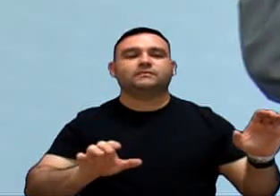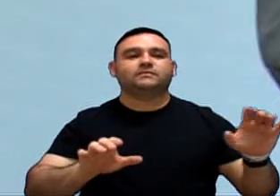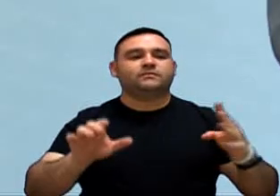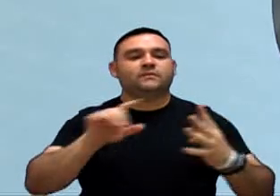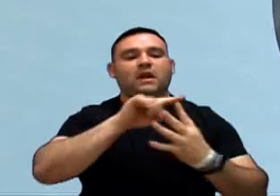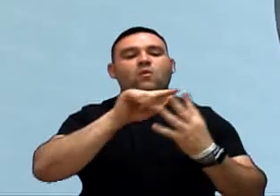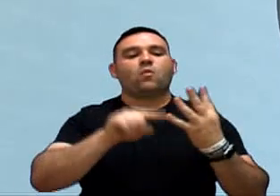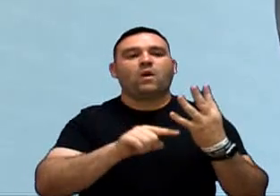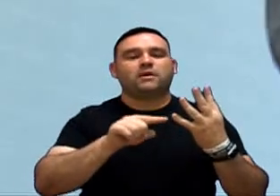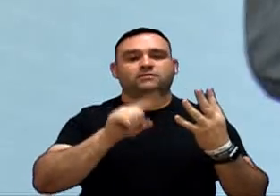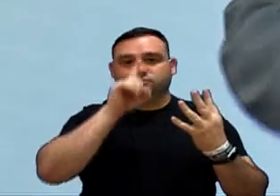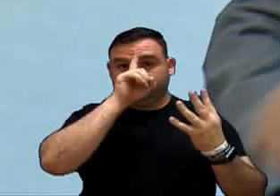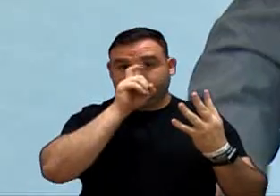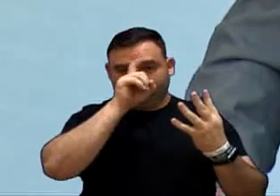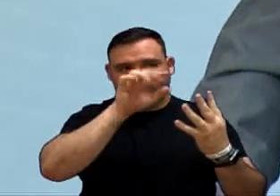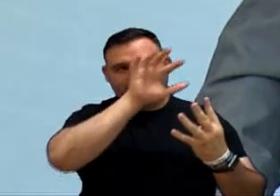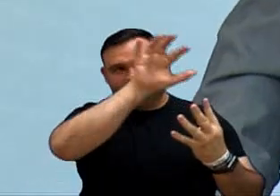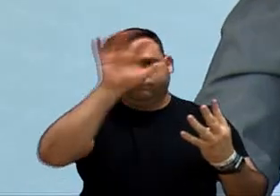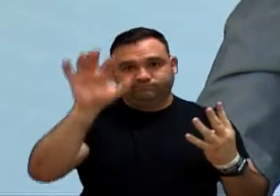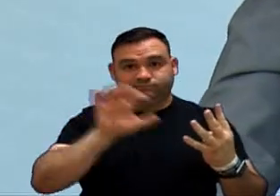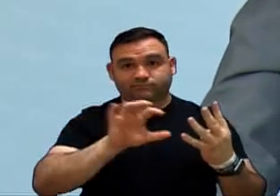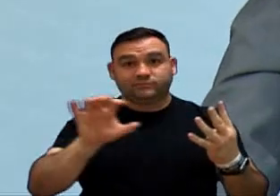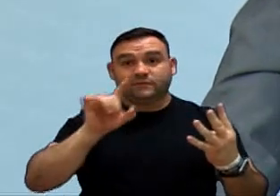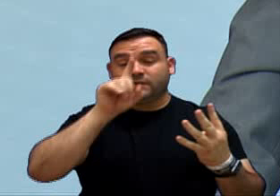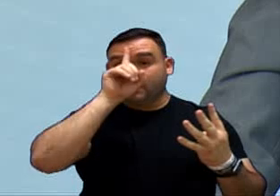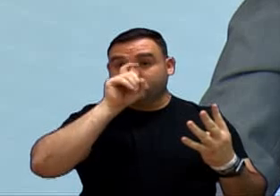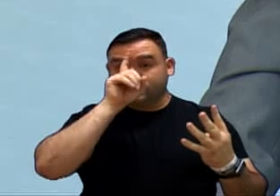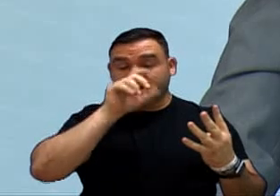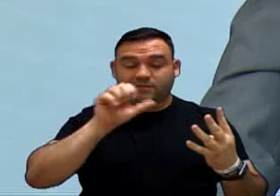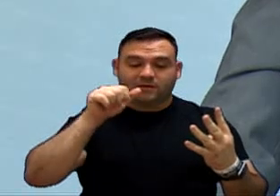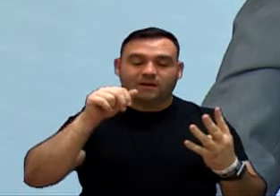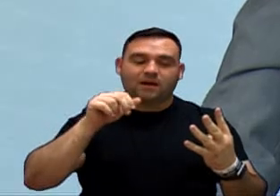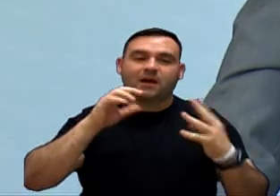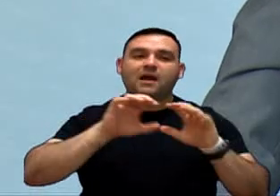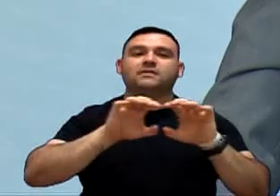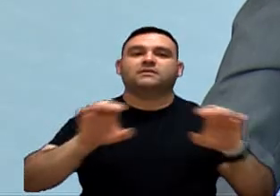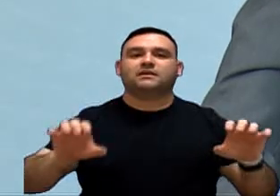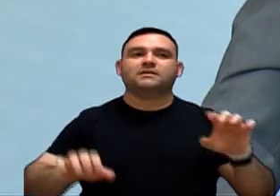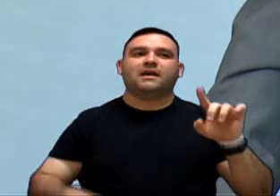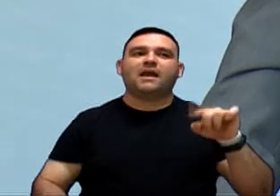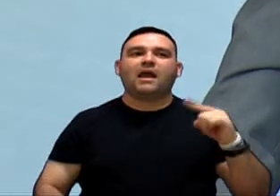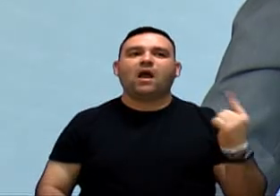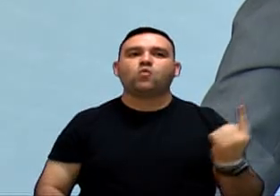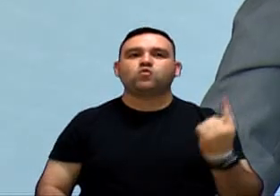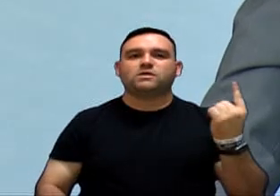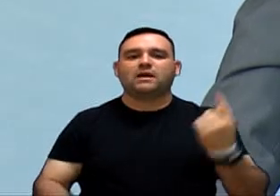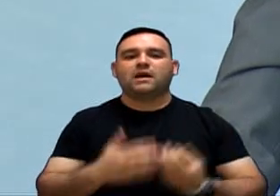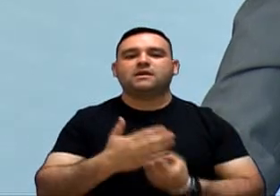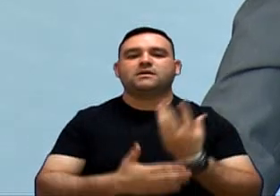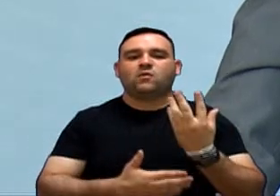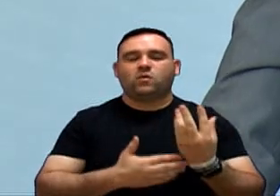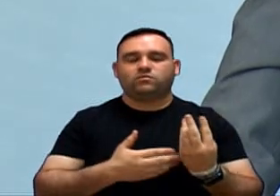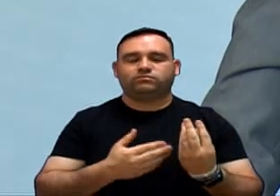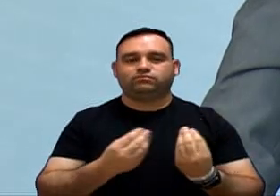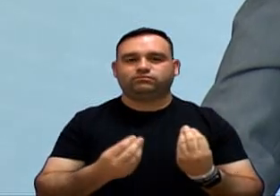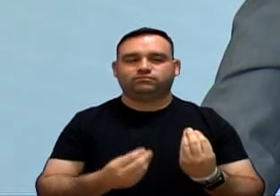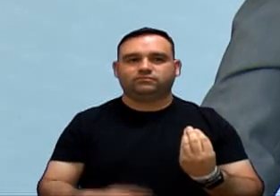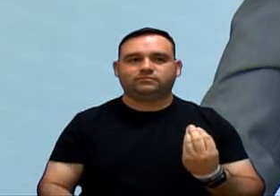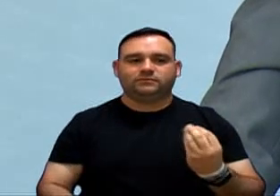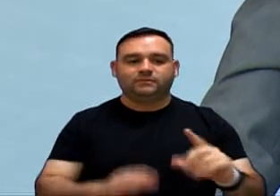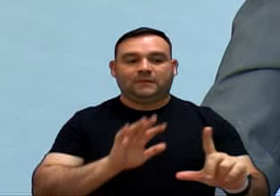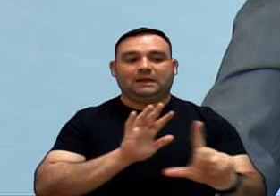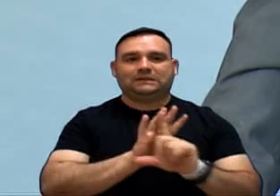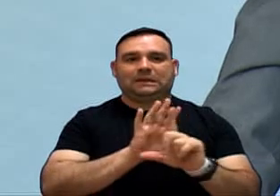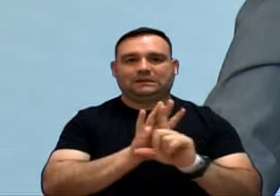4 unidades pré-hospitalares, a Santa Casa foi a única que foi criada através de